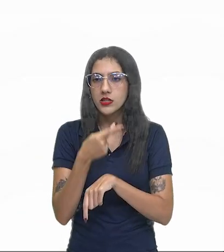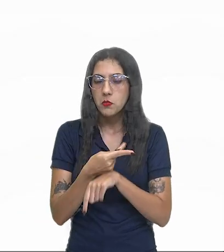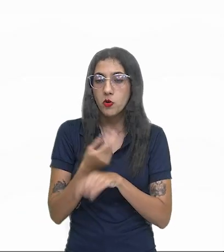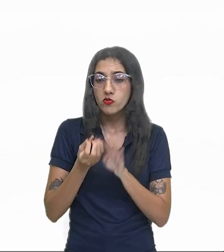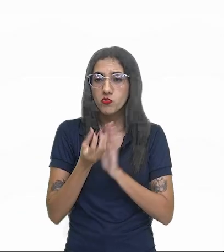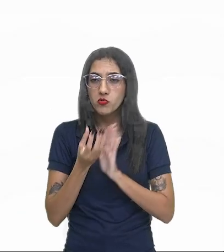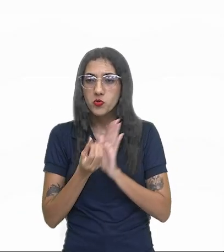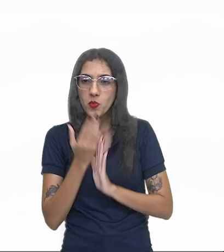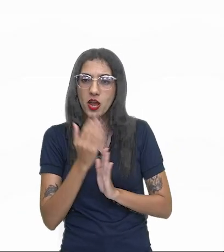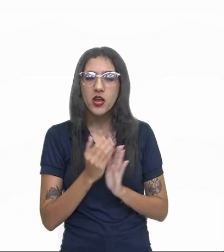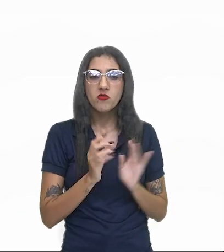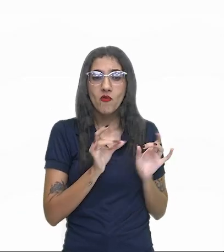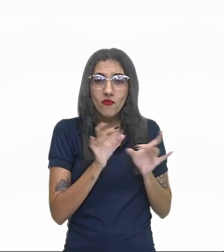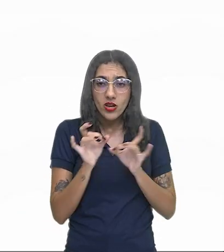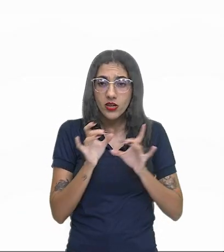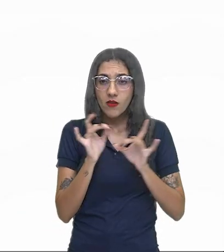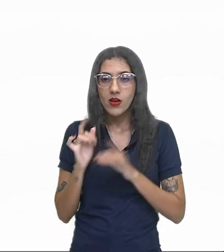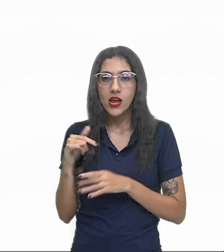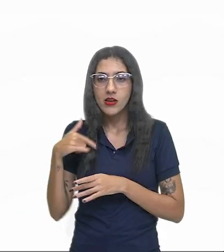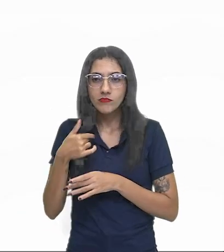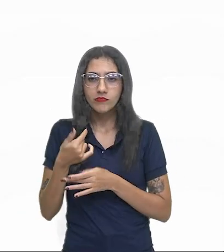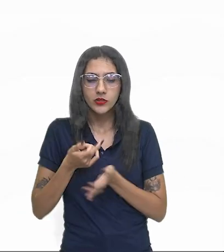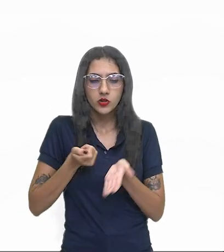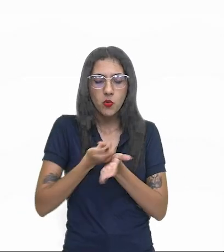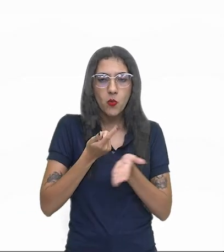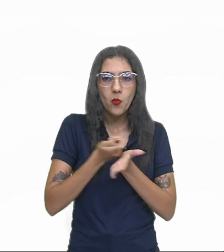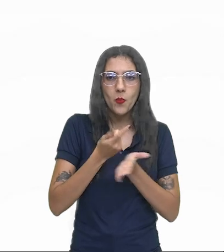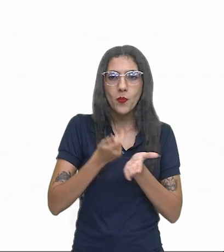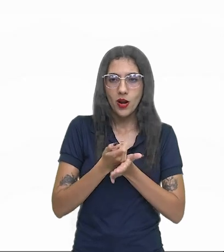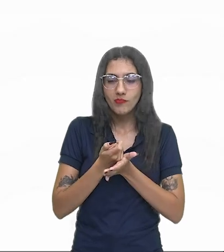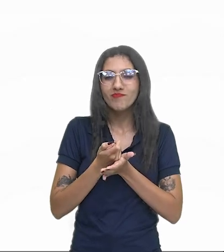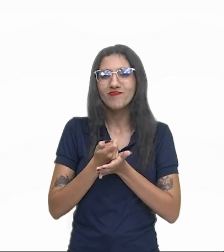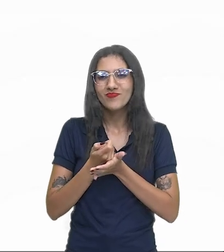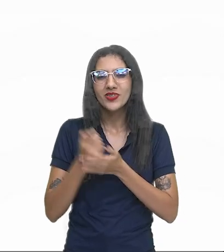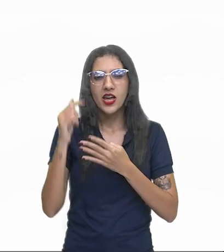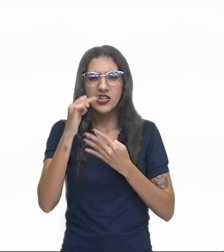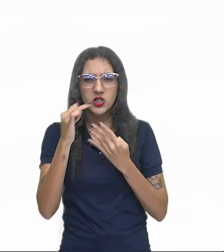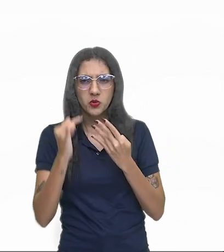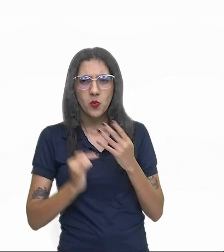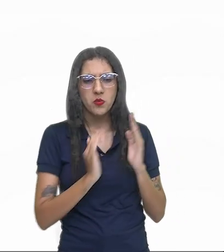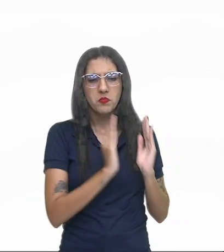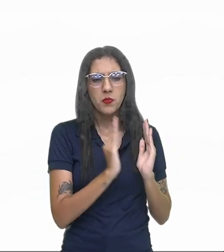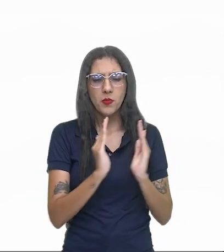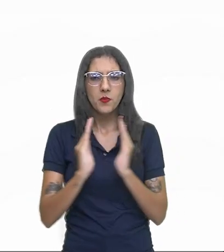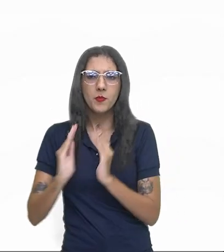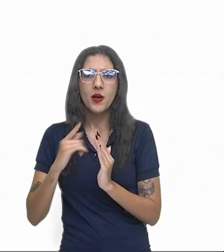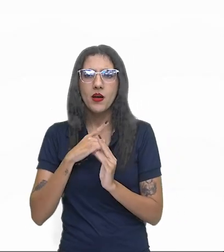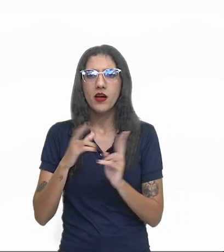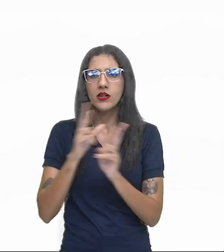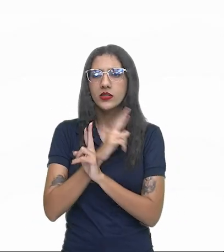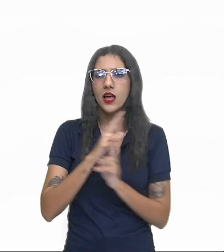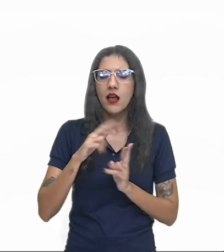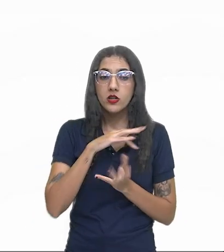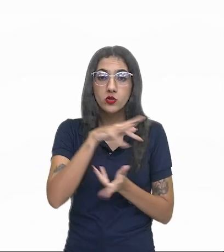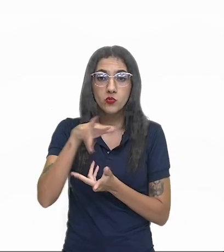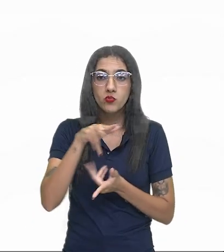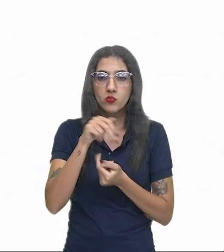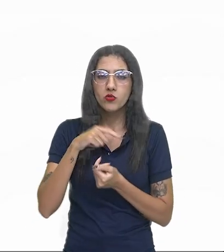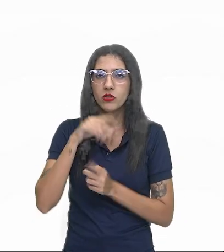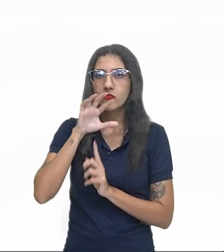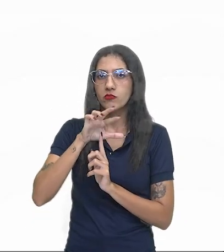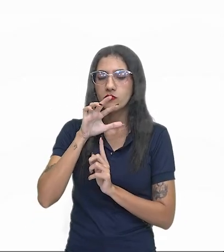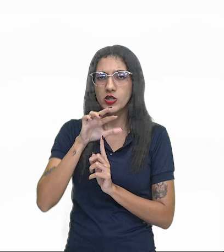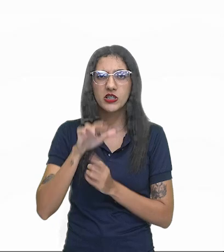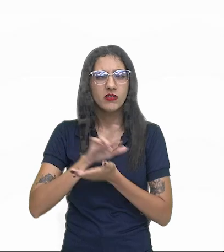distribuição e a comercialização do café são empreendimentos globais que afetam muitas